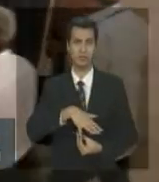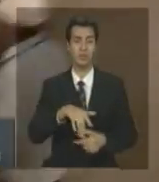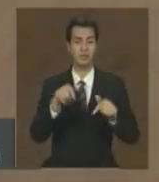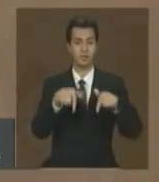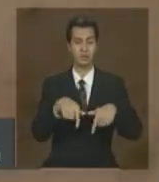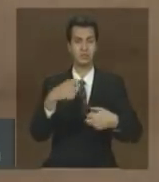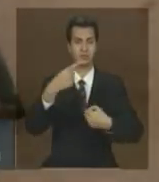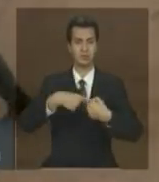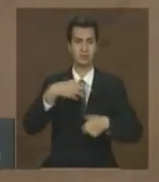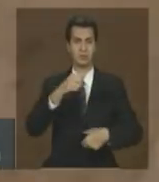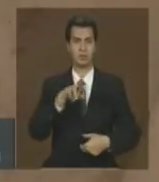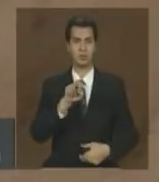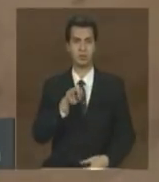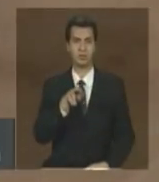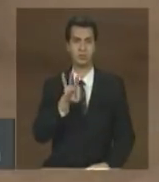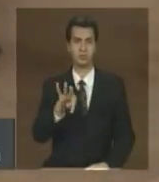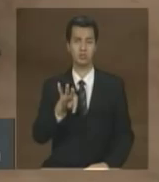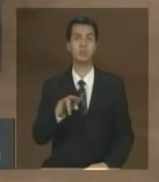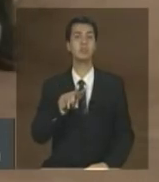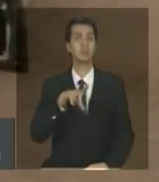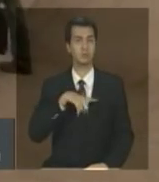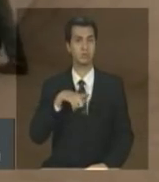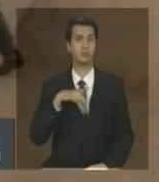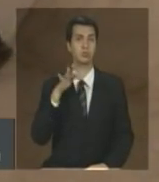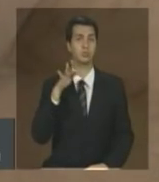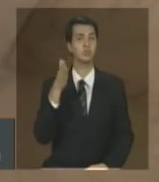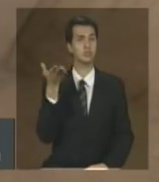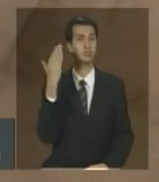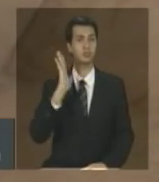Mauriti chegou a contar com 1.500